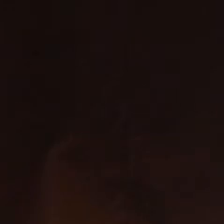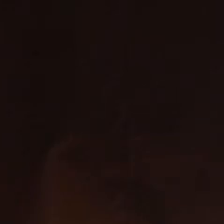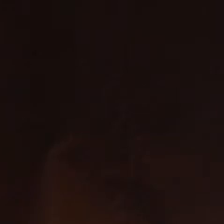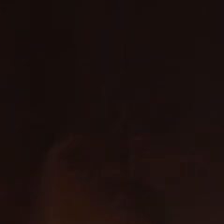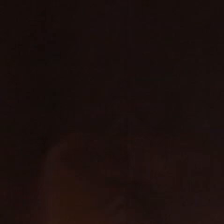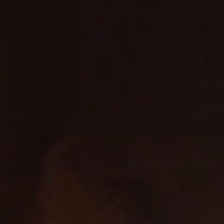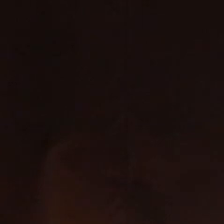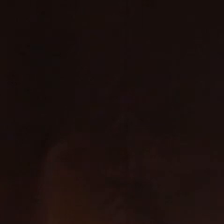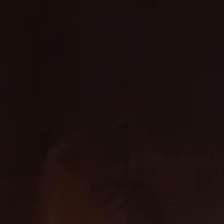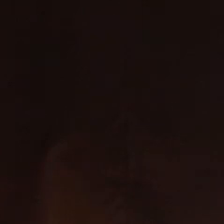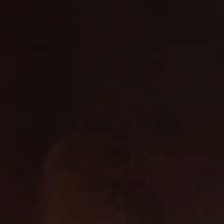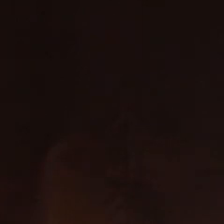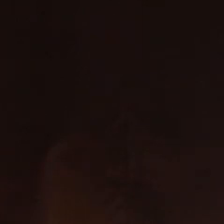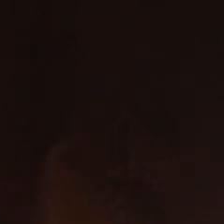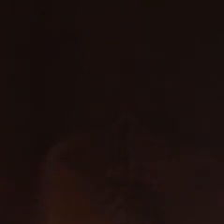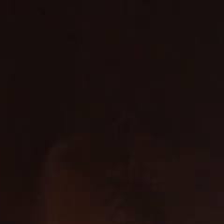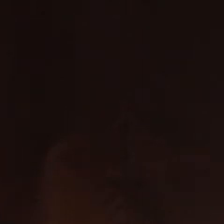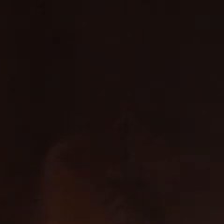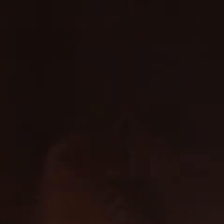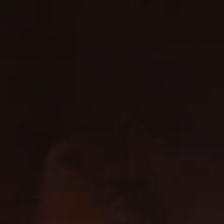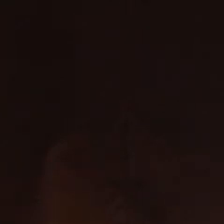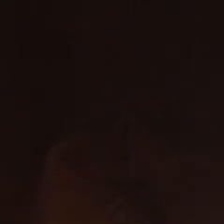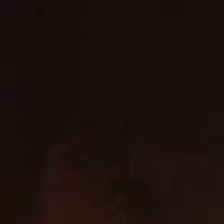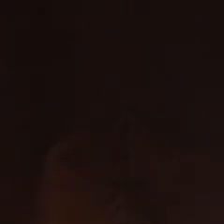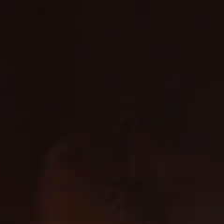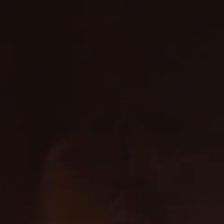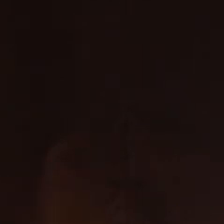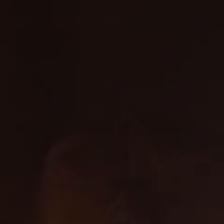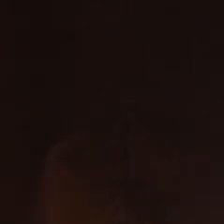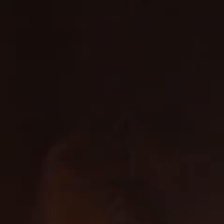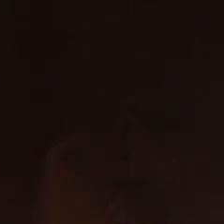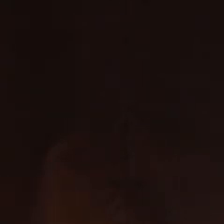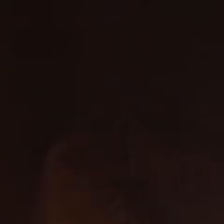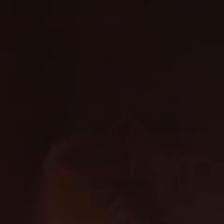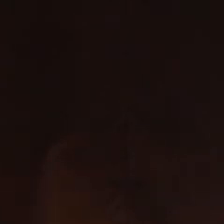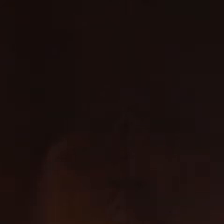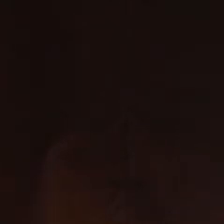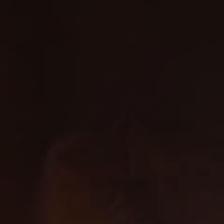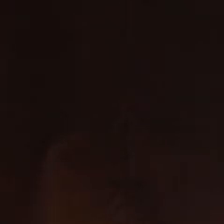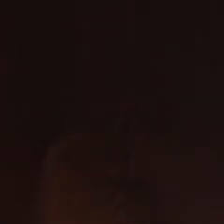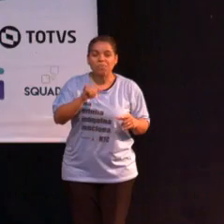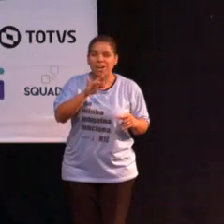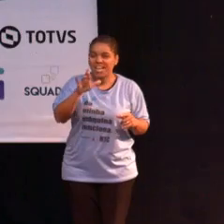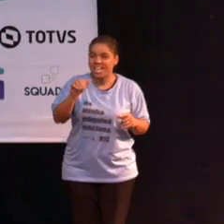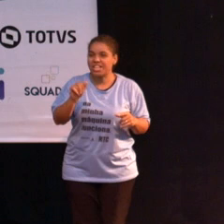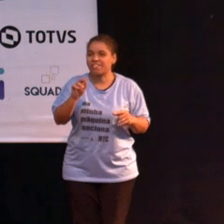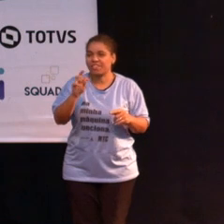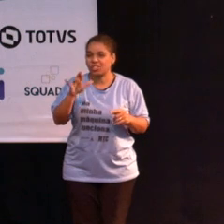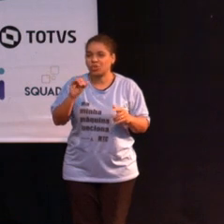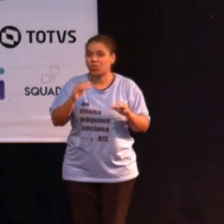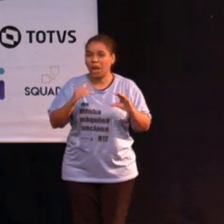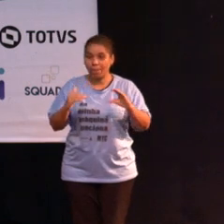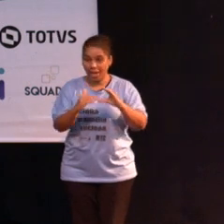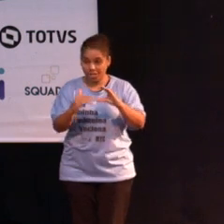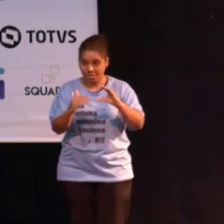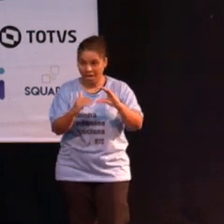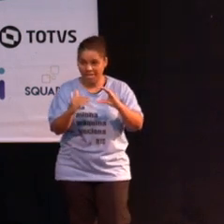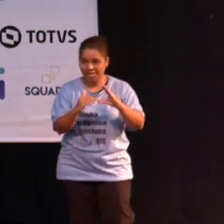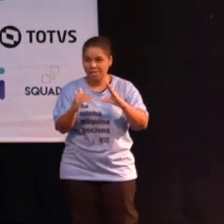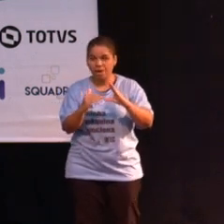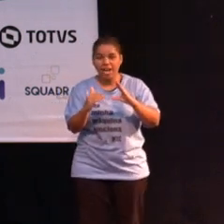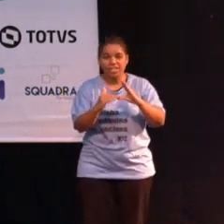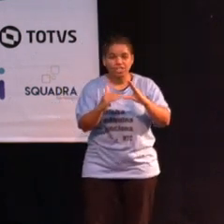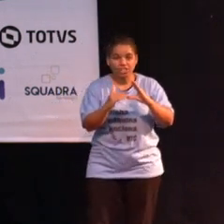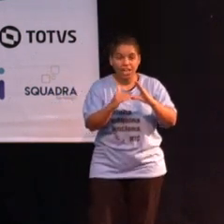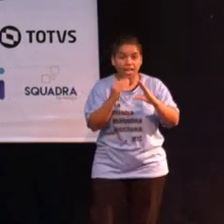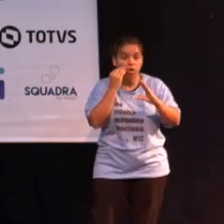apresentação de teste que tem um programa de teste então ea pirâmide teste para a infraestrutura a parte mais baixa aqui é o link o